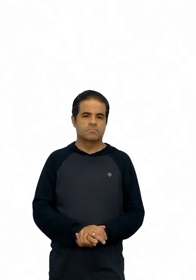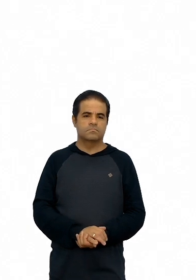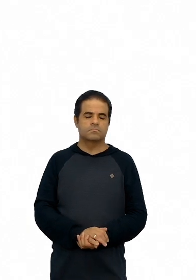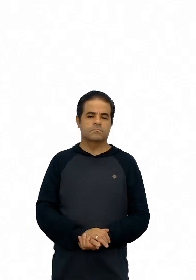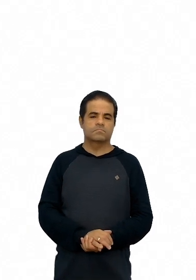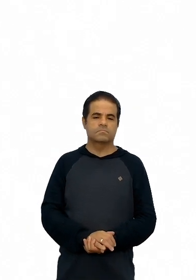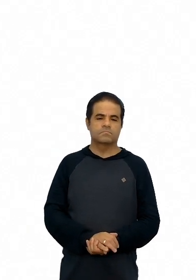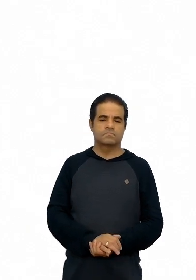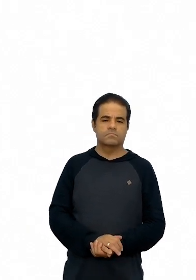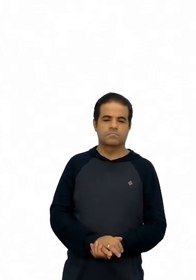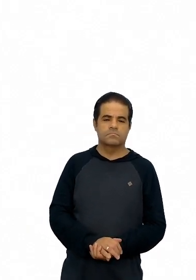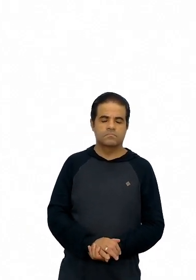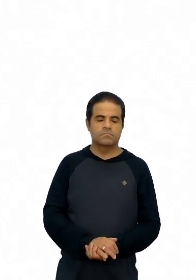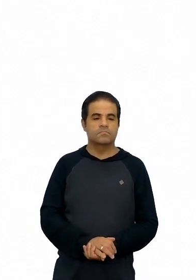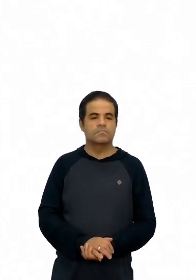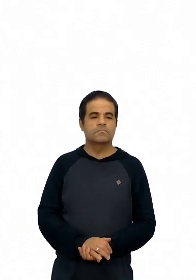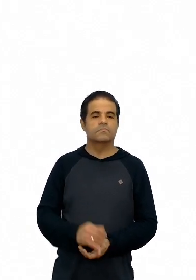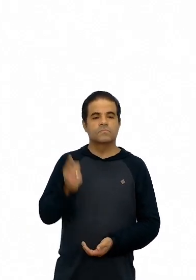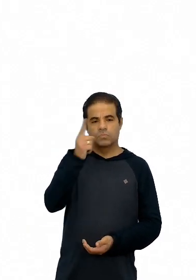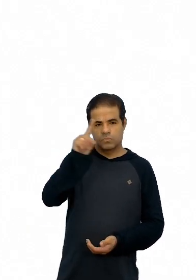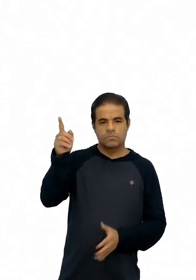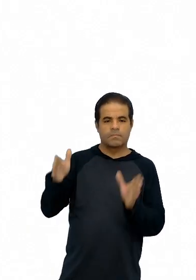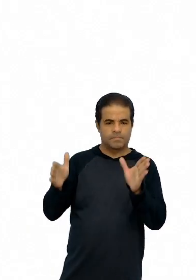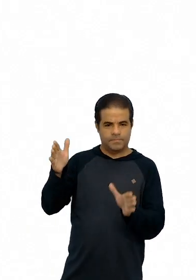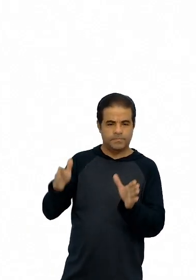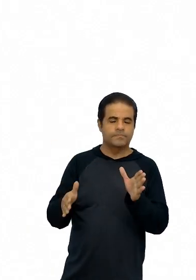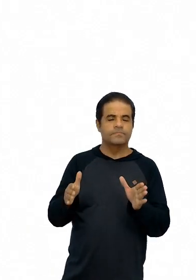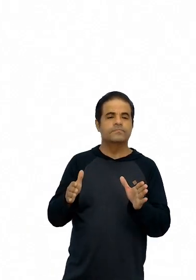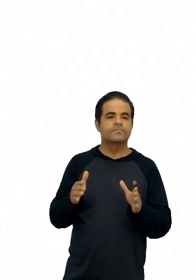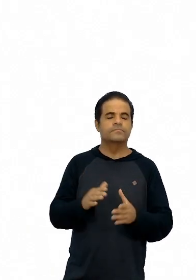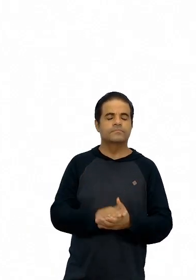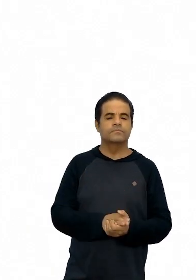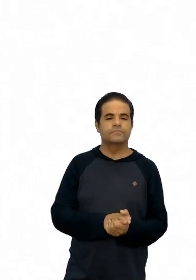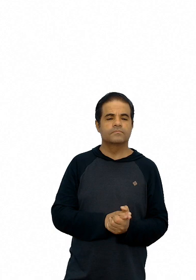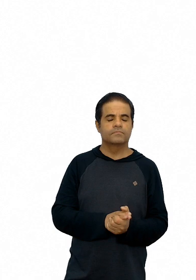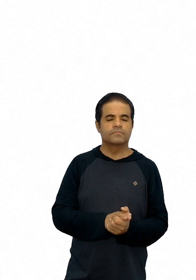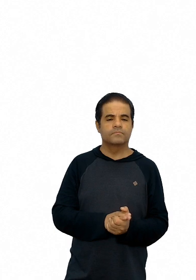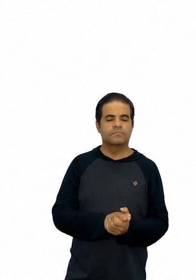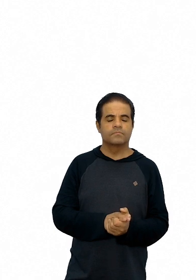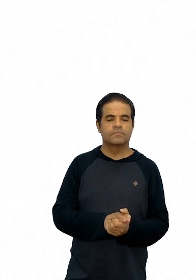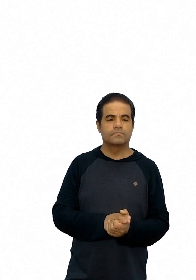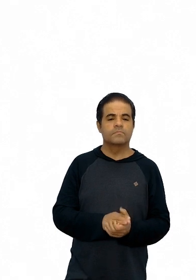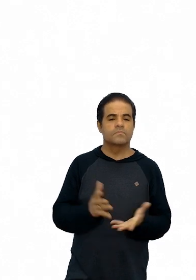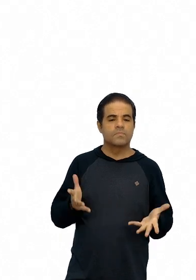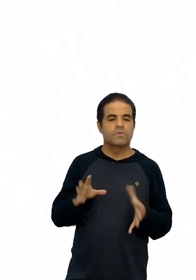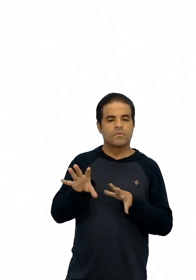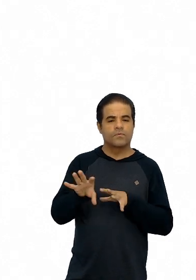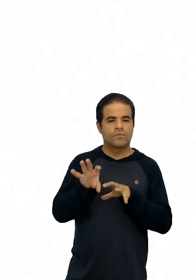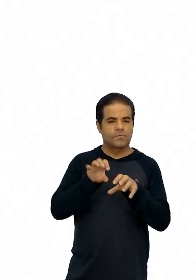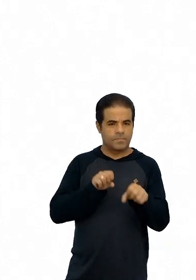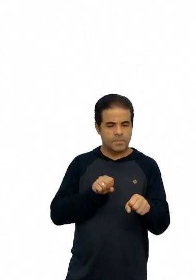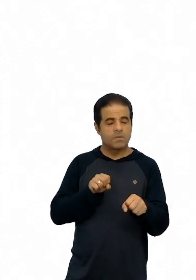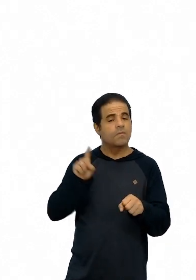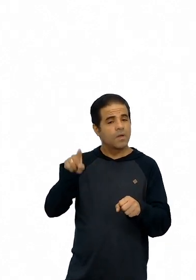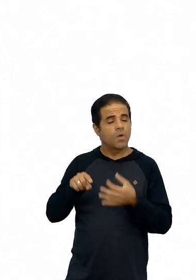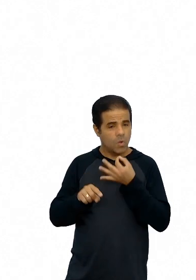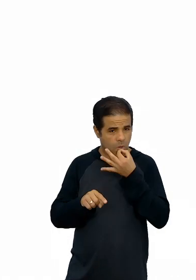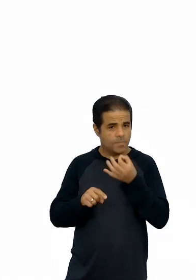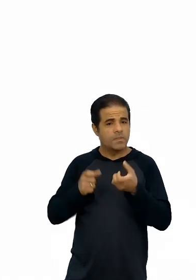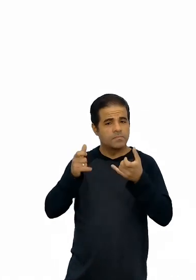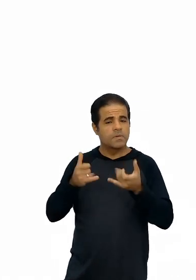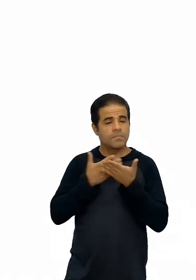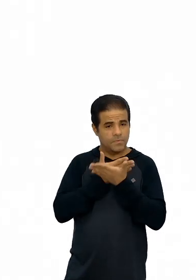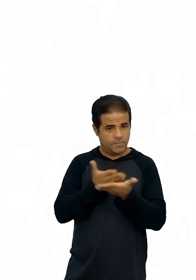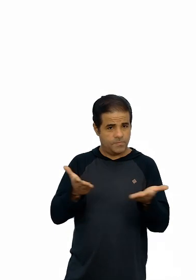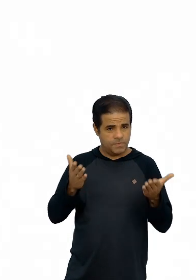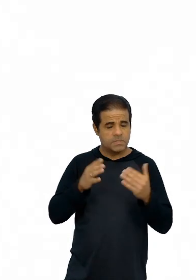E aí, a nossa última parte aqui, digamos, do momento de formação, é comentar com